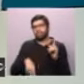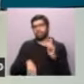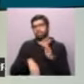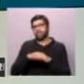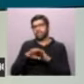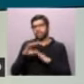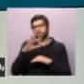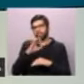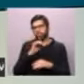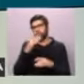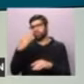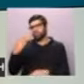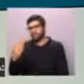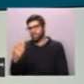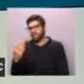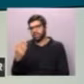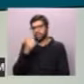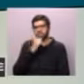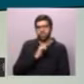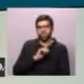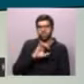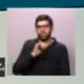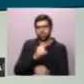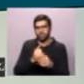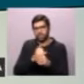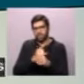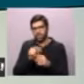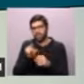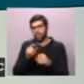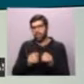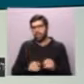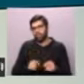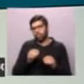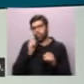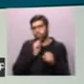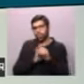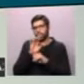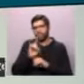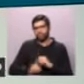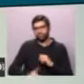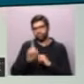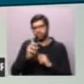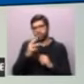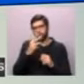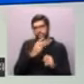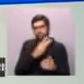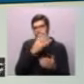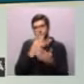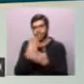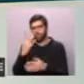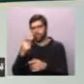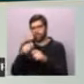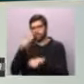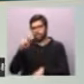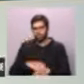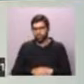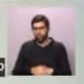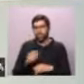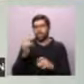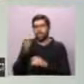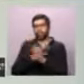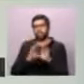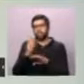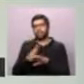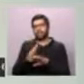17 e os 18 graus em todo o arquipélago. A ondulação será de sul com 2 a 4 metros. Para o restante continente europeu,